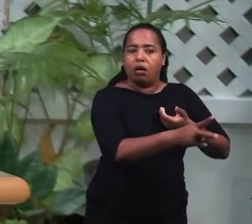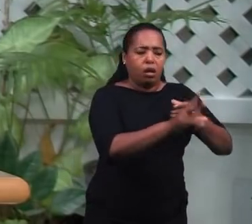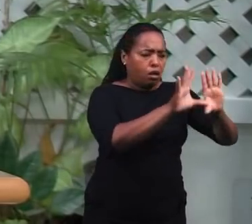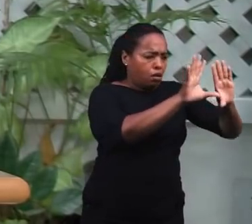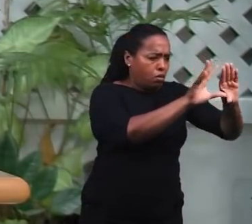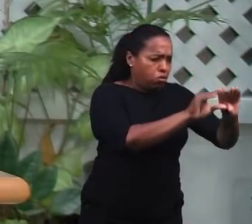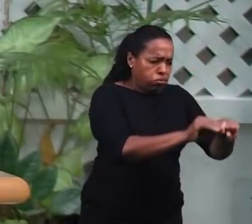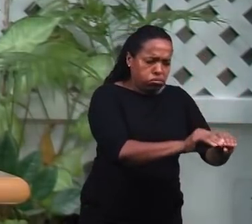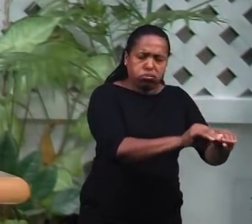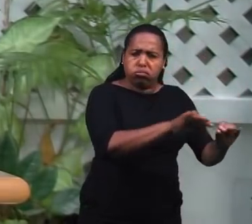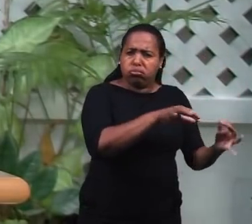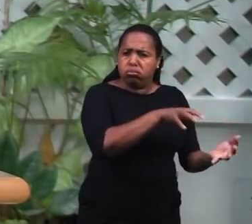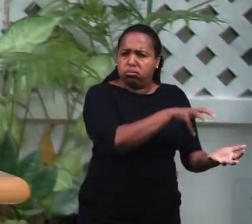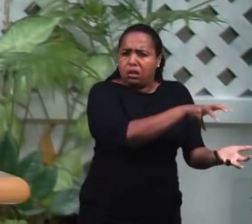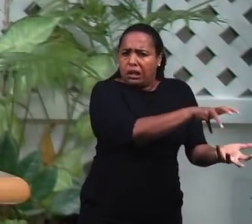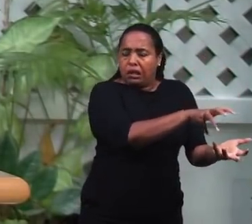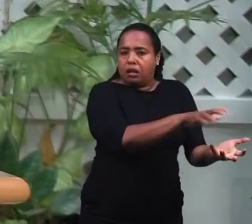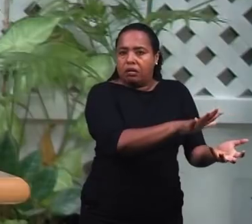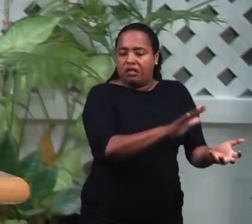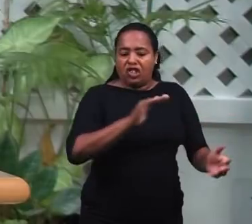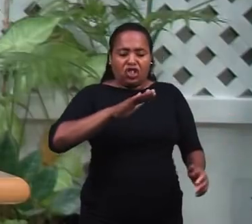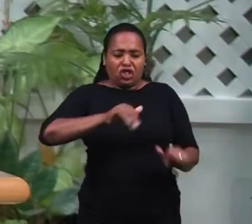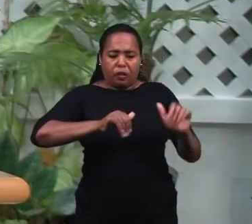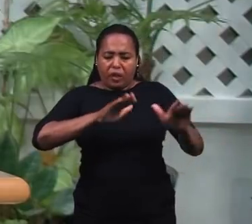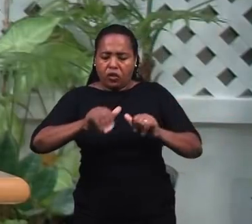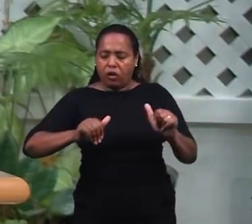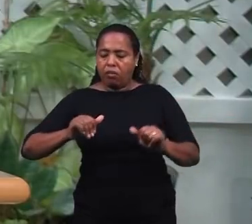Foram chamados, mas não foram escolhidos.